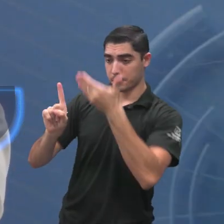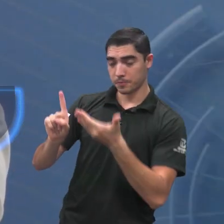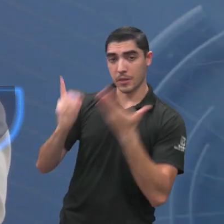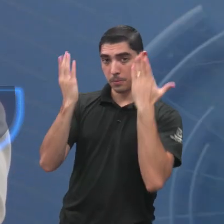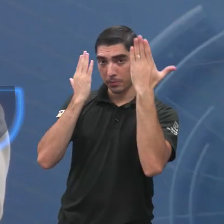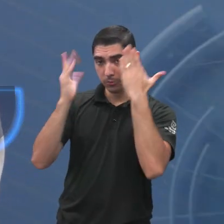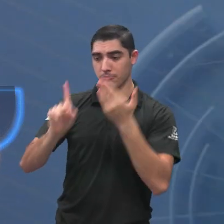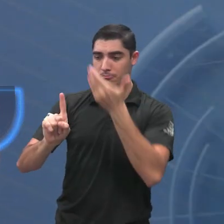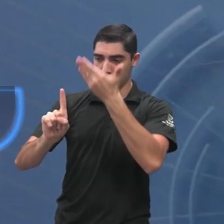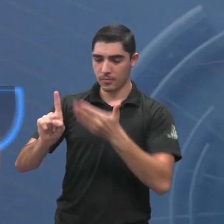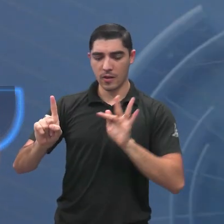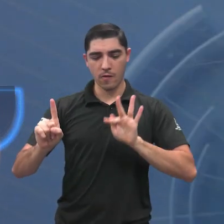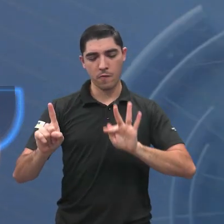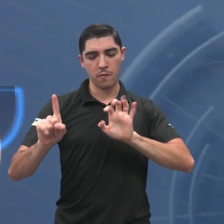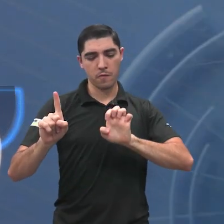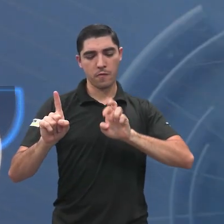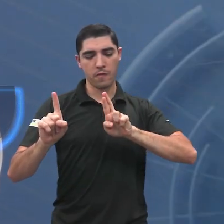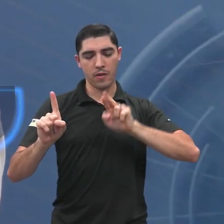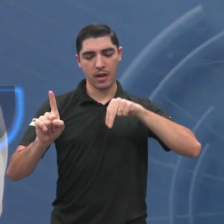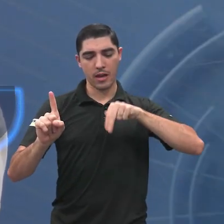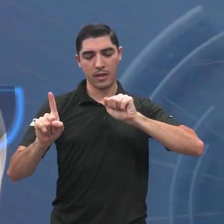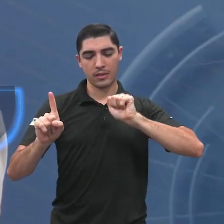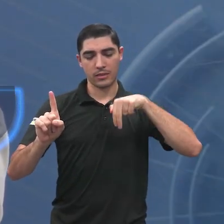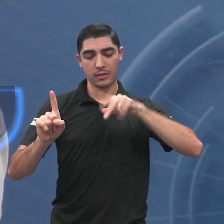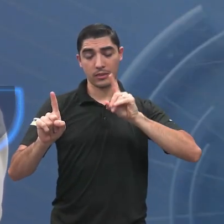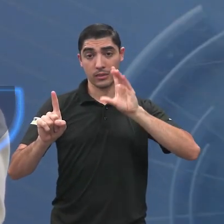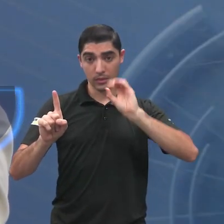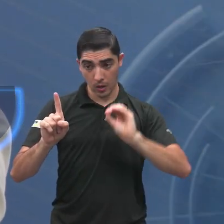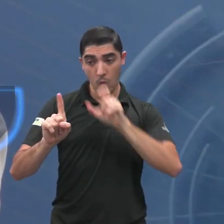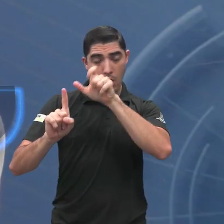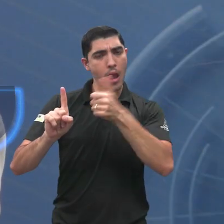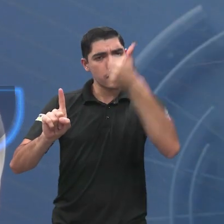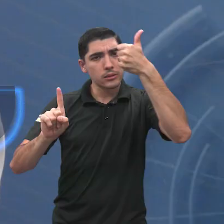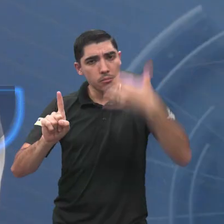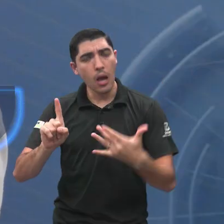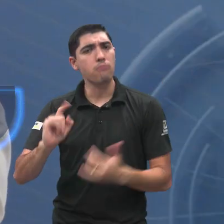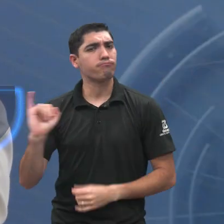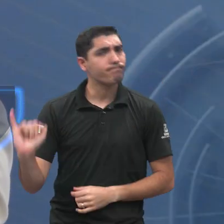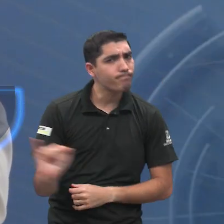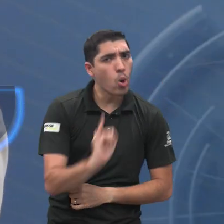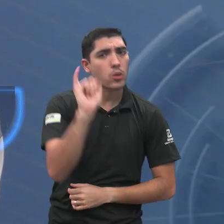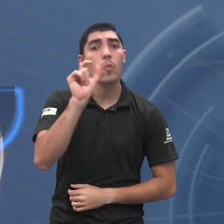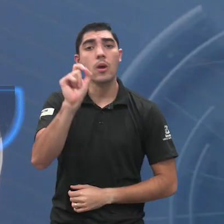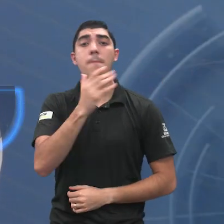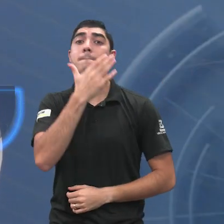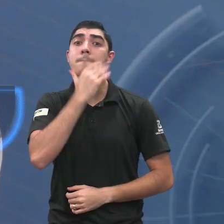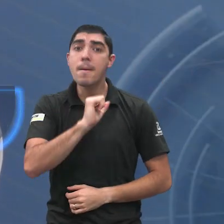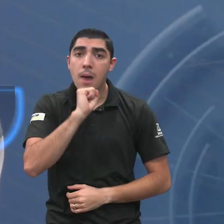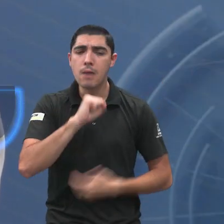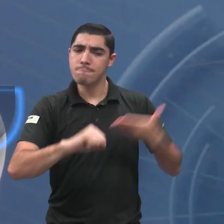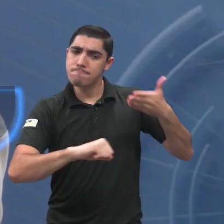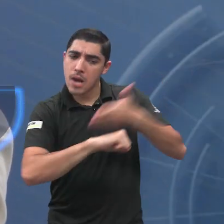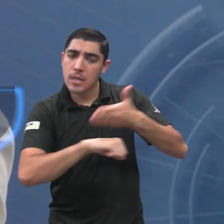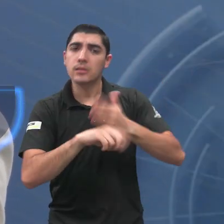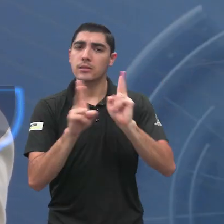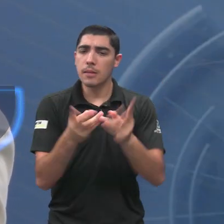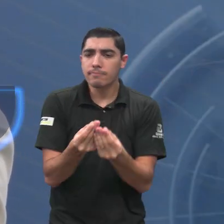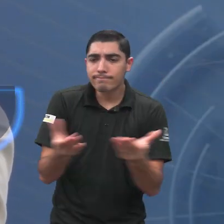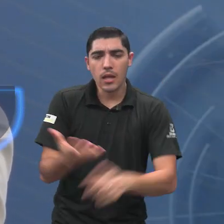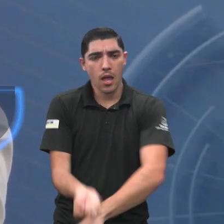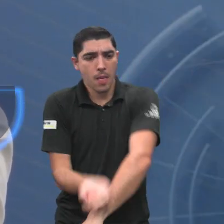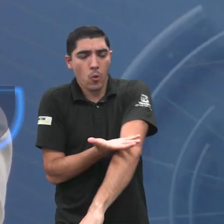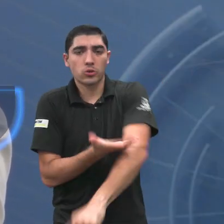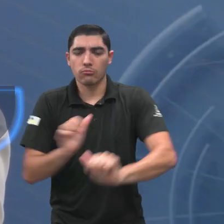psicólogo Fernando Ferreira para falar sobre a importância emocional da presença do pai e os impactos